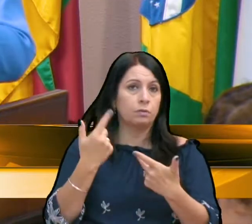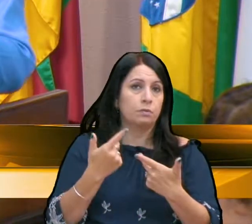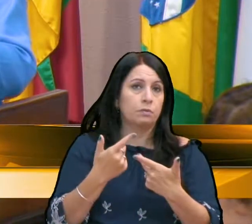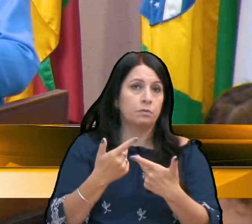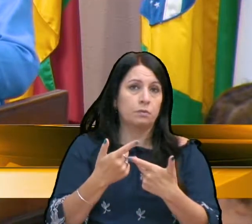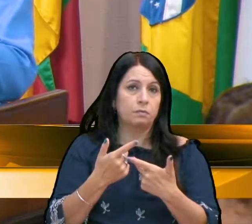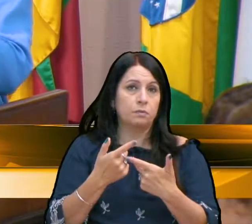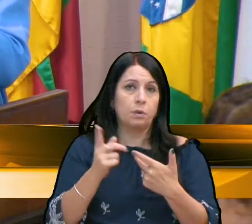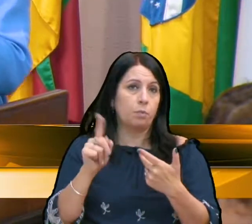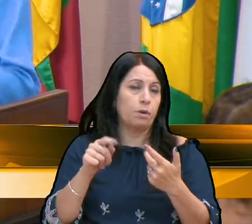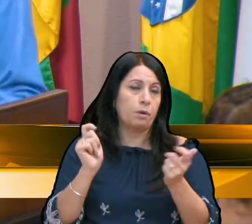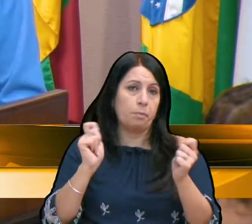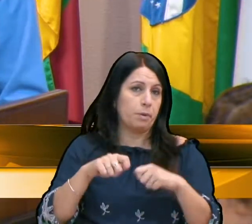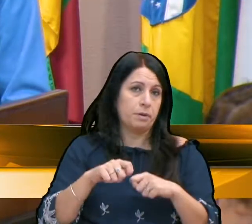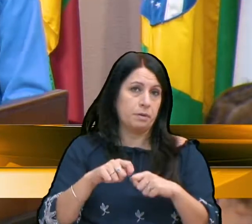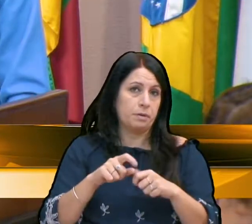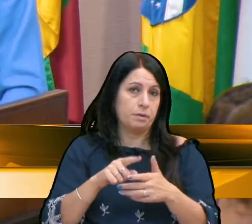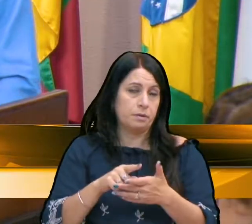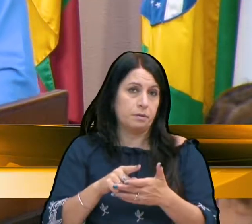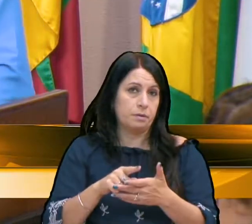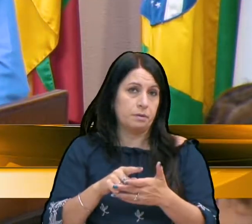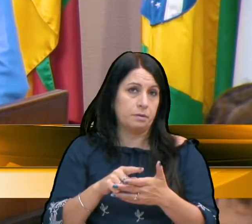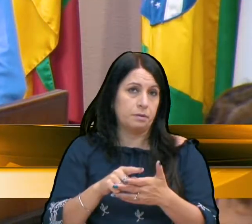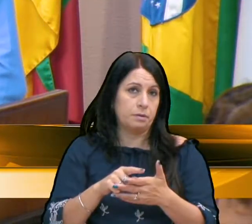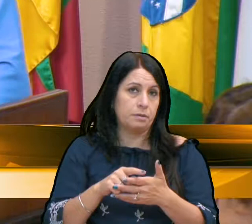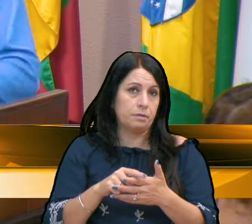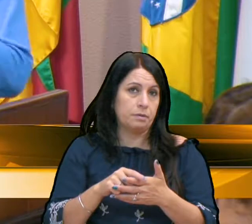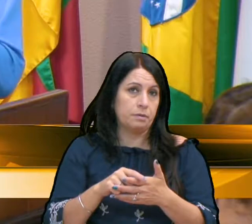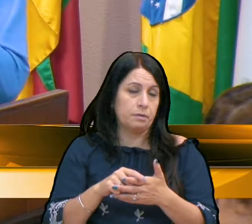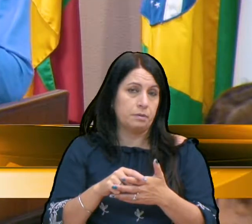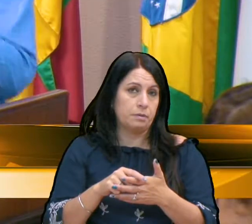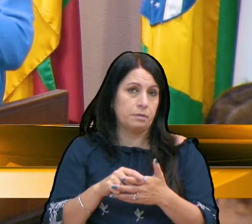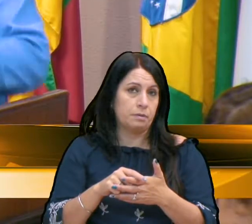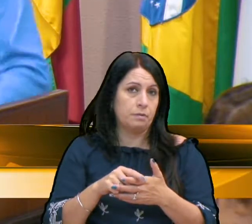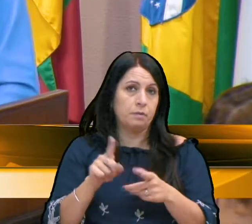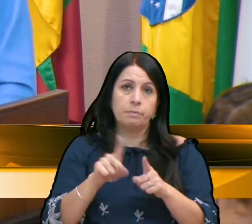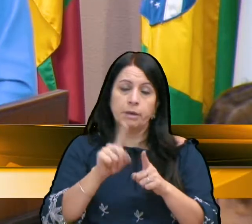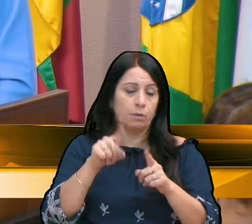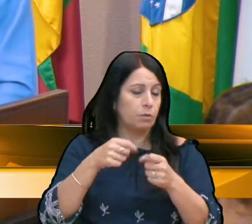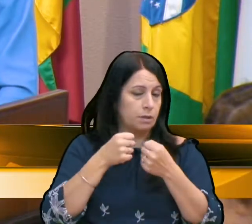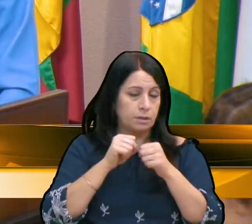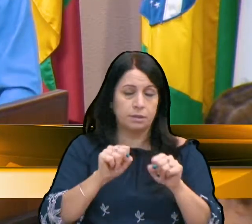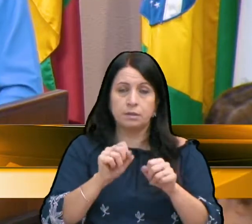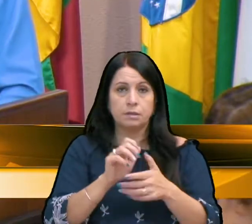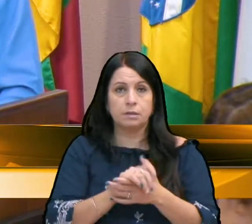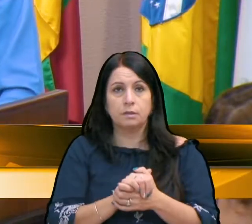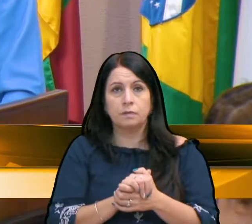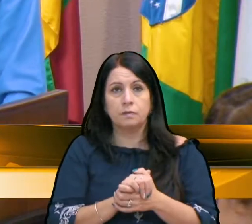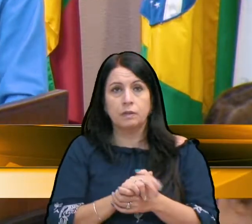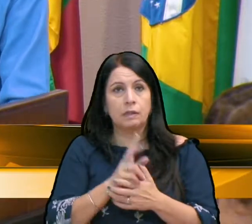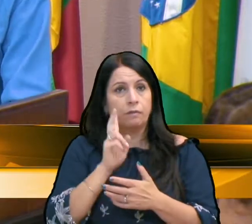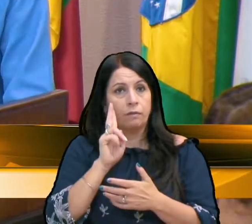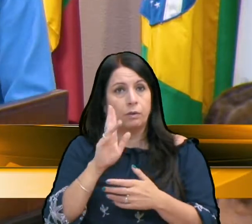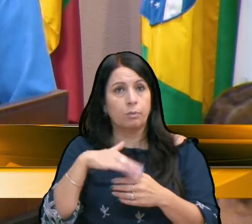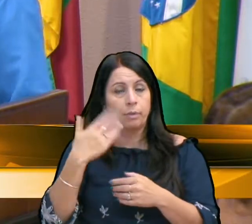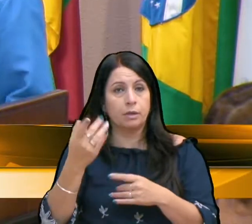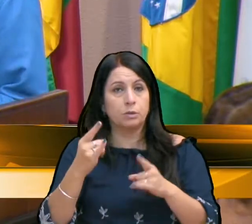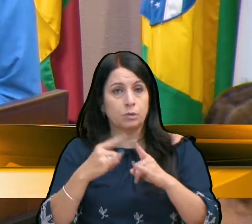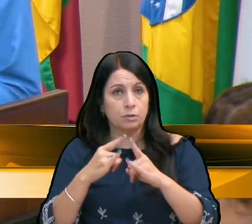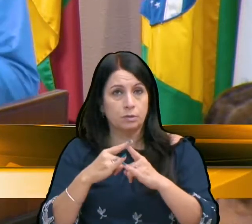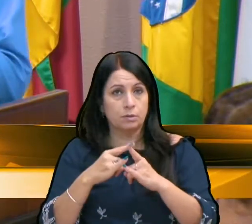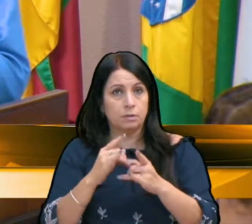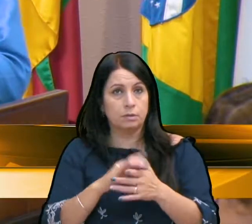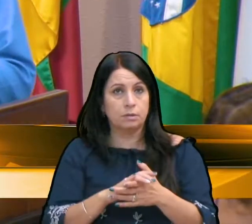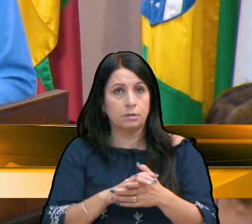não compete, inclusive esse trecho ali é da... Também não é da secretaria, a gente vai ver com os demais órgãos para